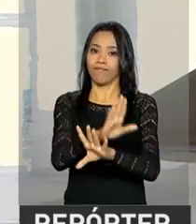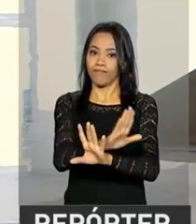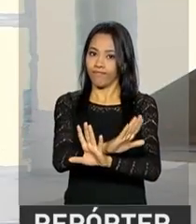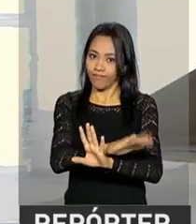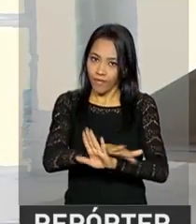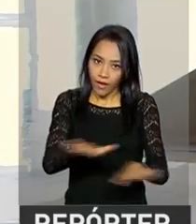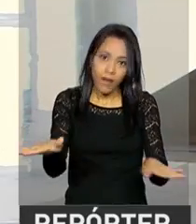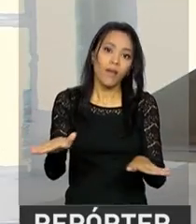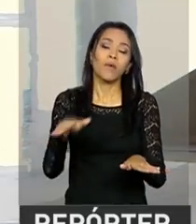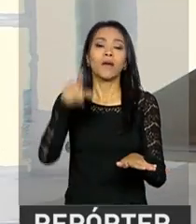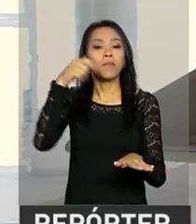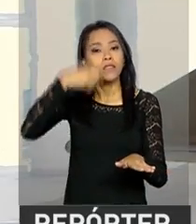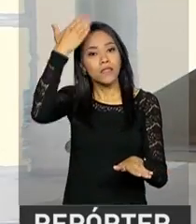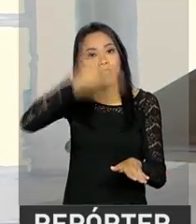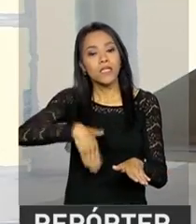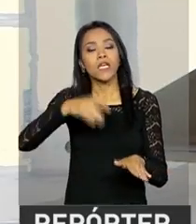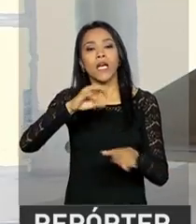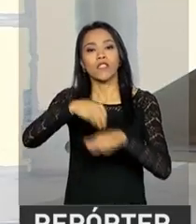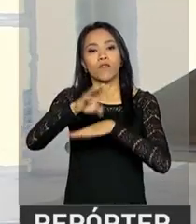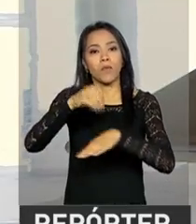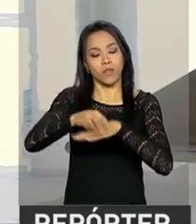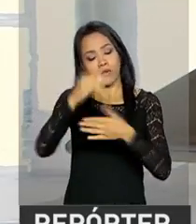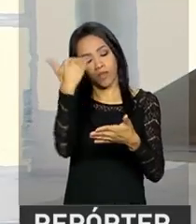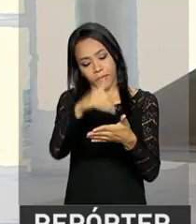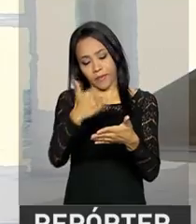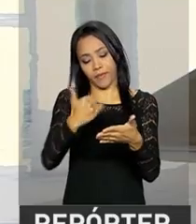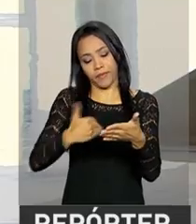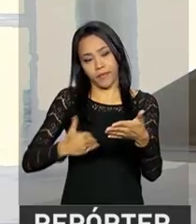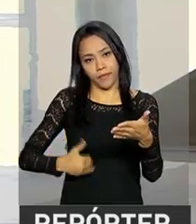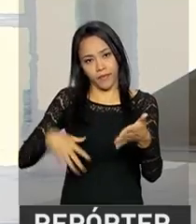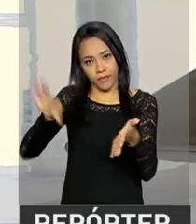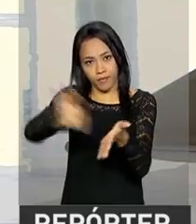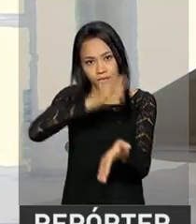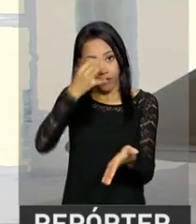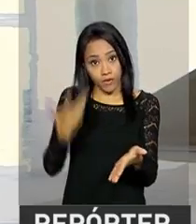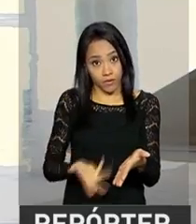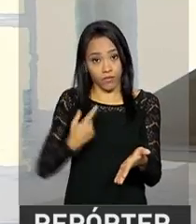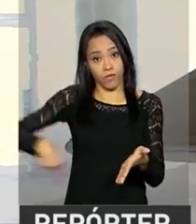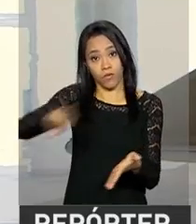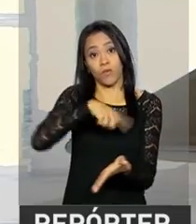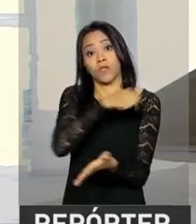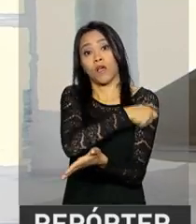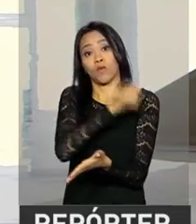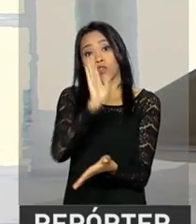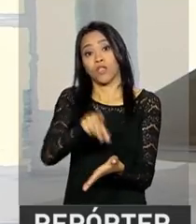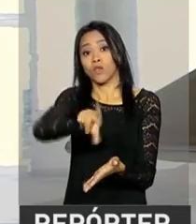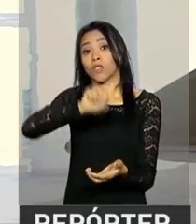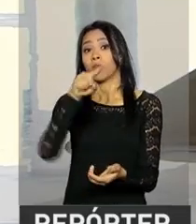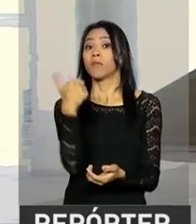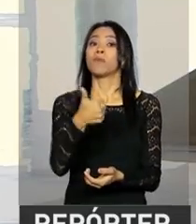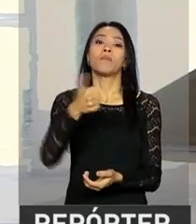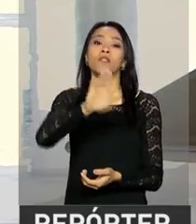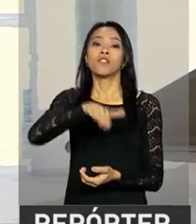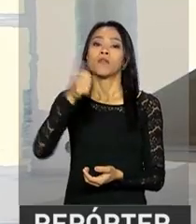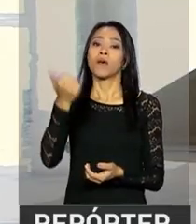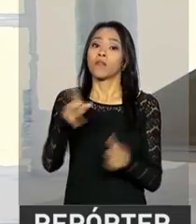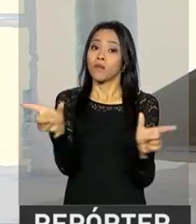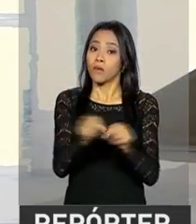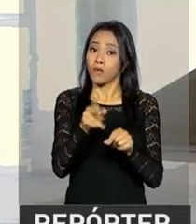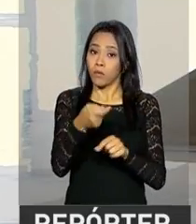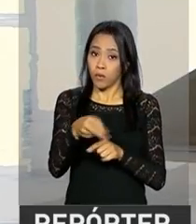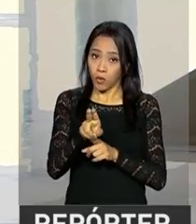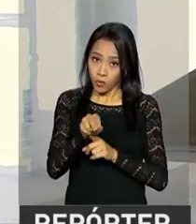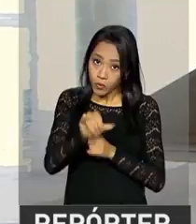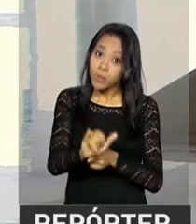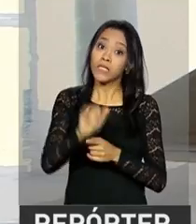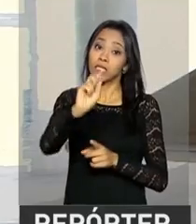informações que foram prestadas aí no ato da inscrição portanto os candidatos selecionados na primeira chamada do proon eles têm até